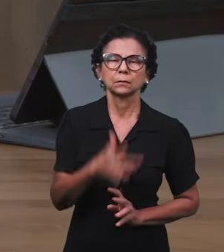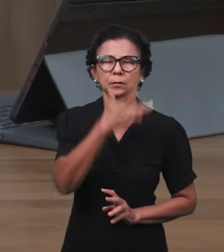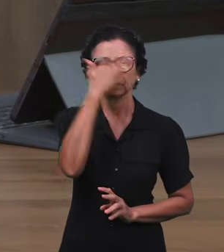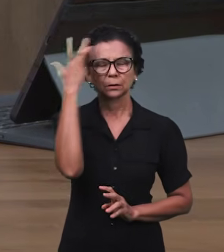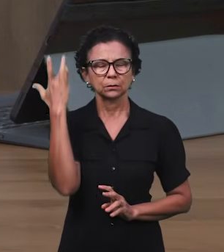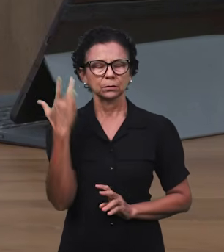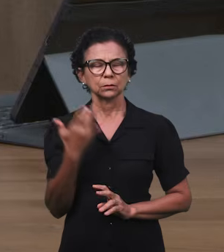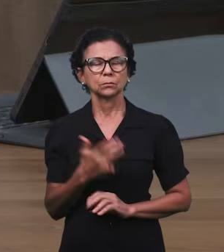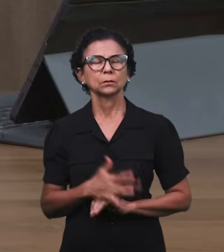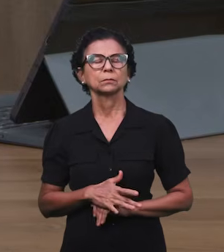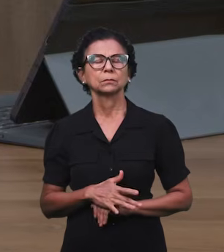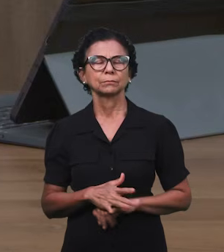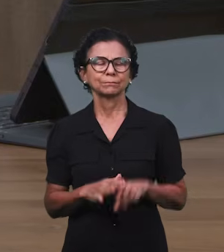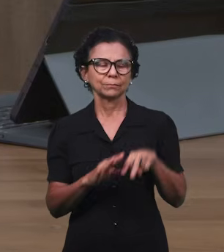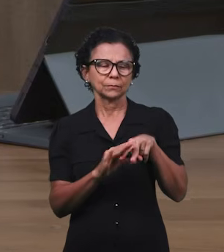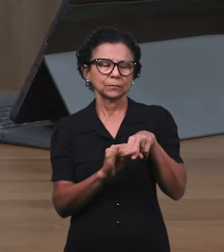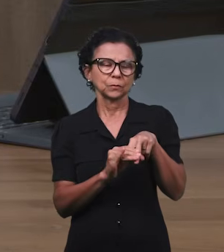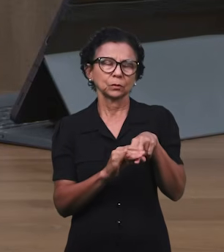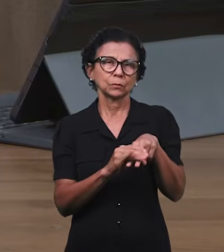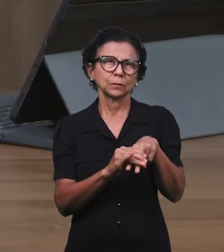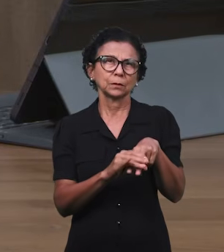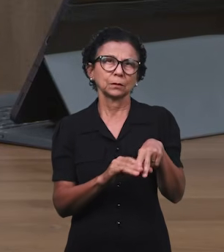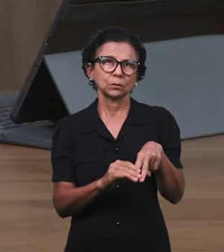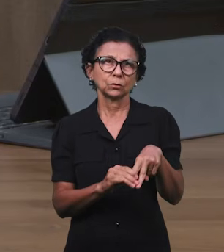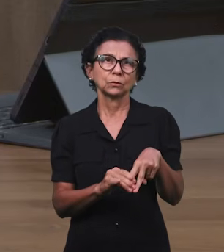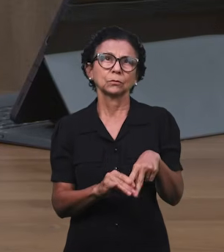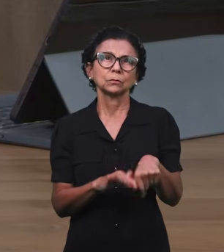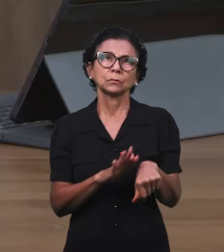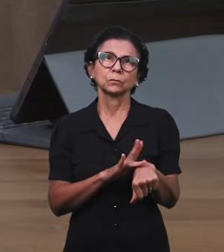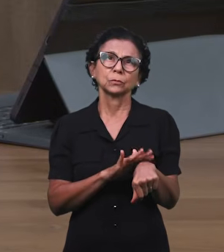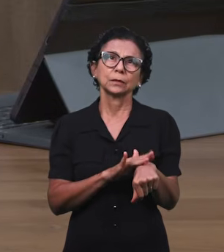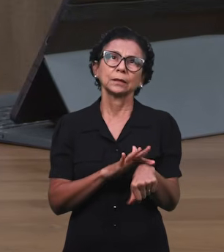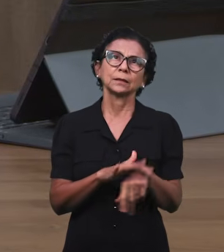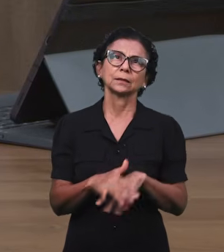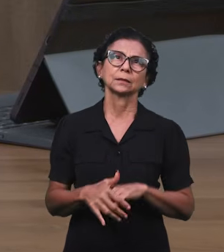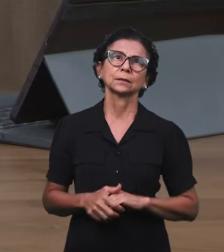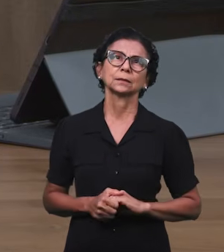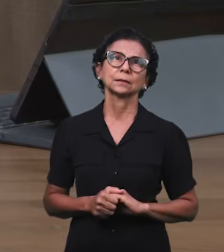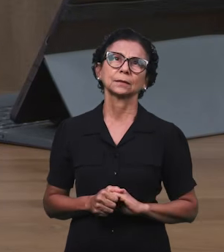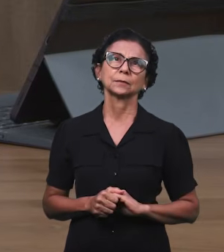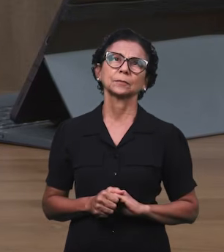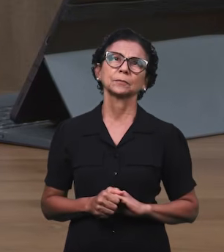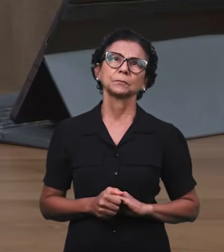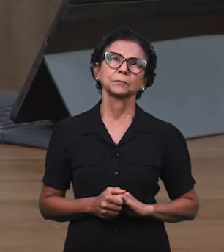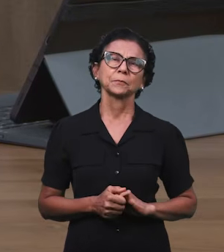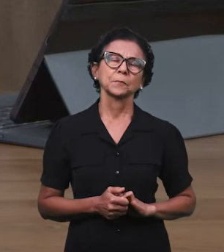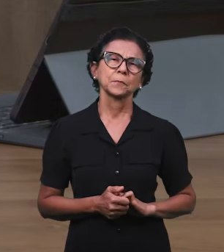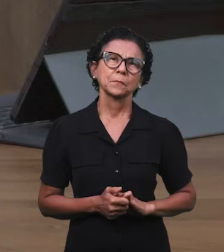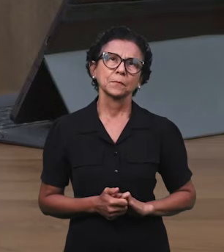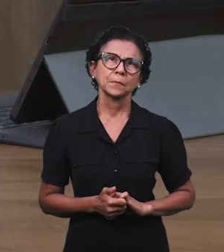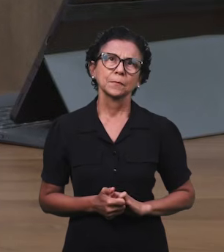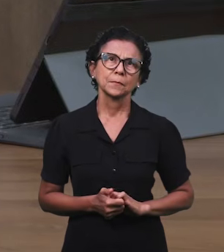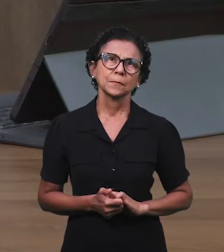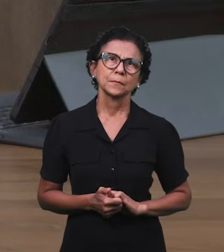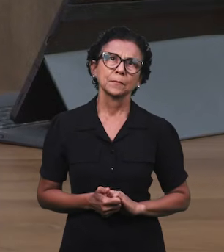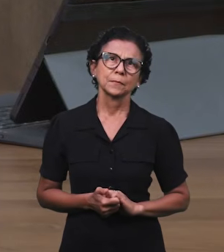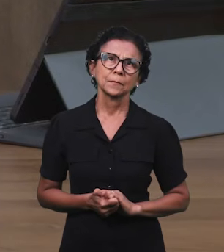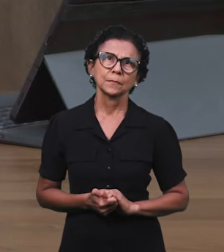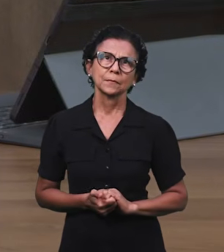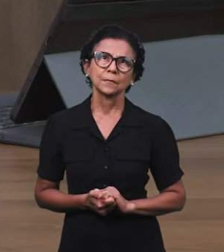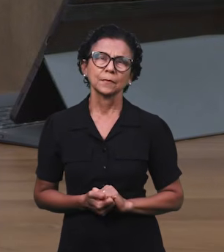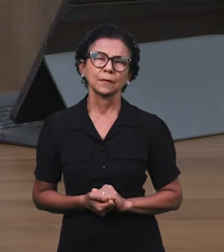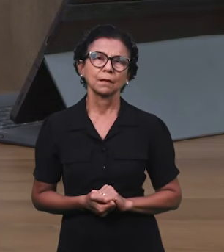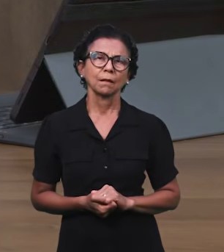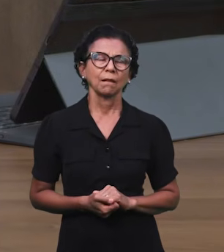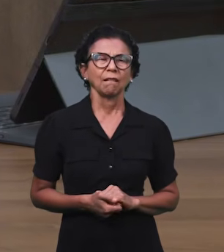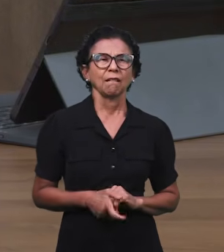com fibromialgia, ela não está de frescura, não é preguiça, não é